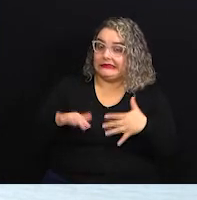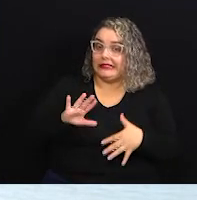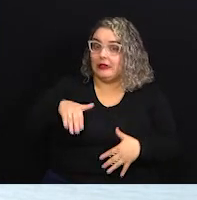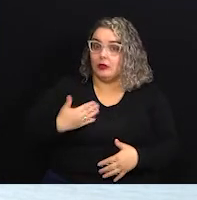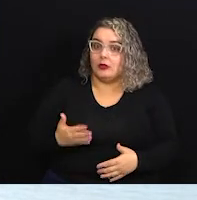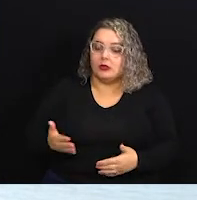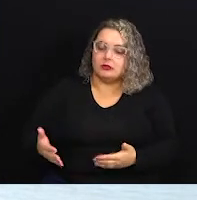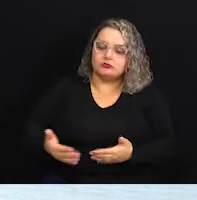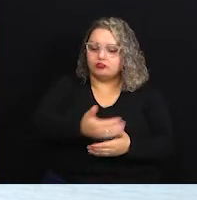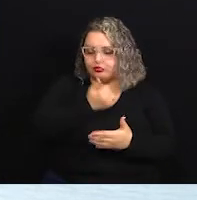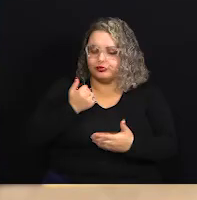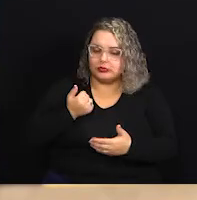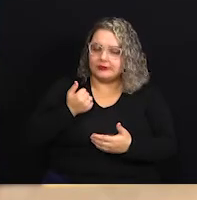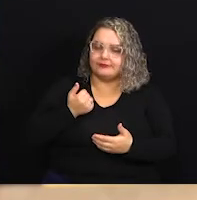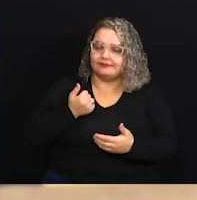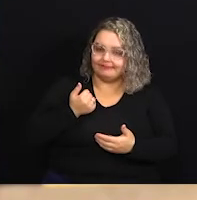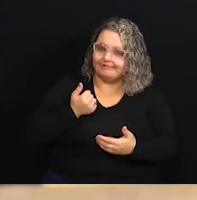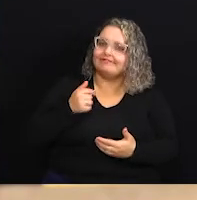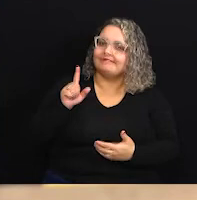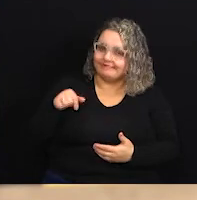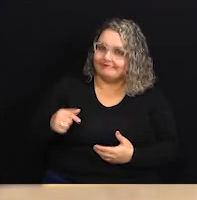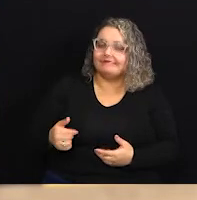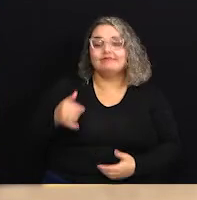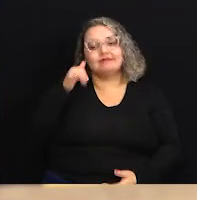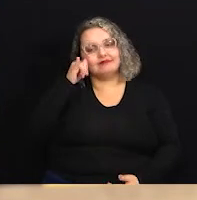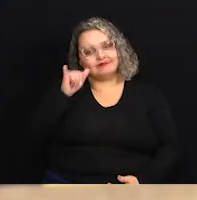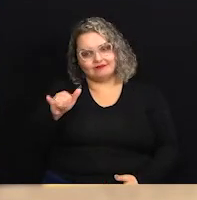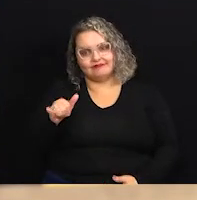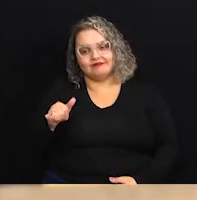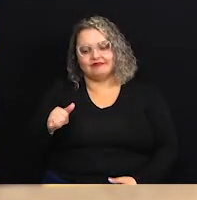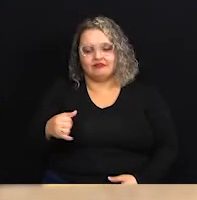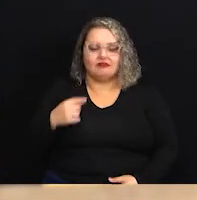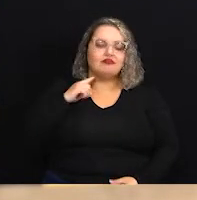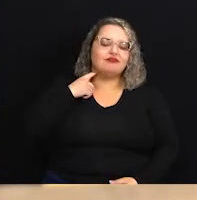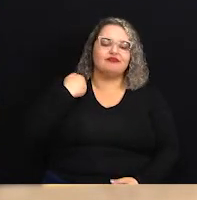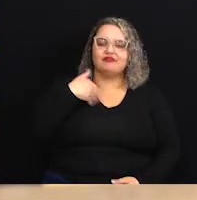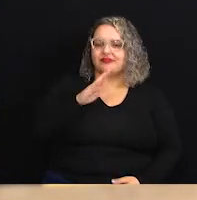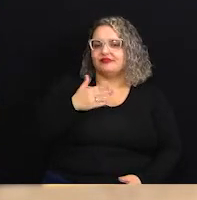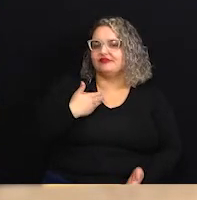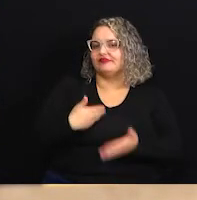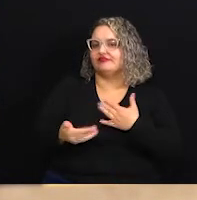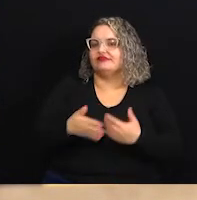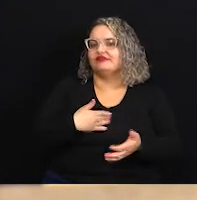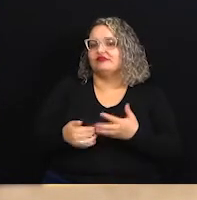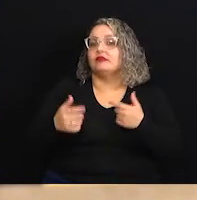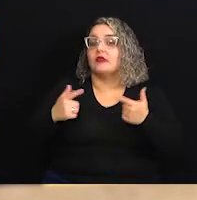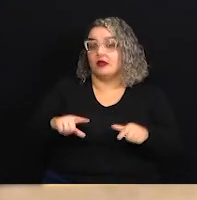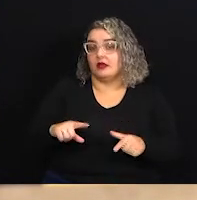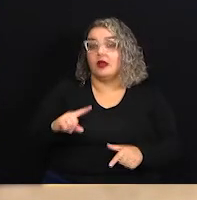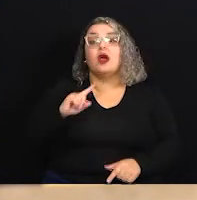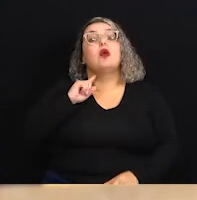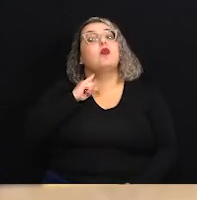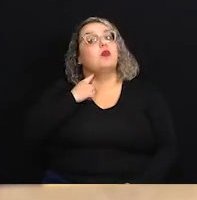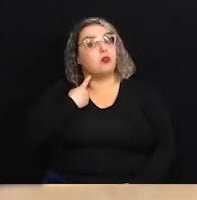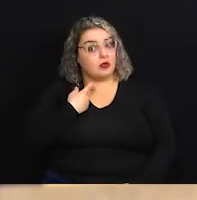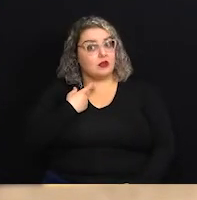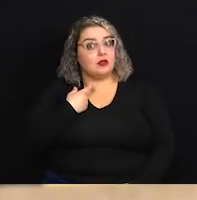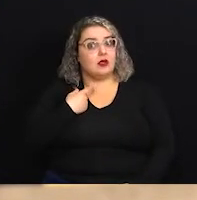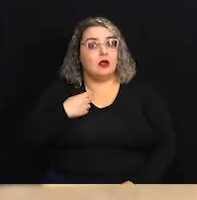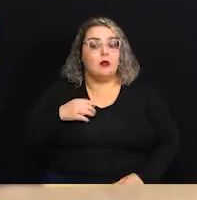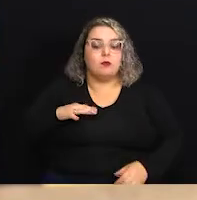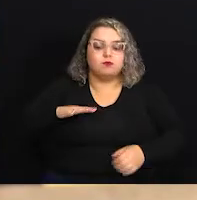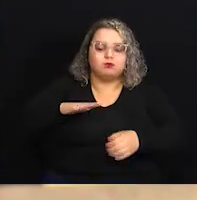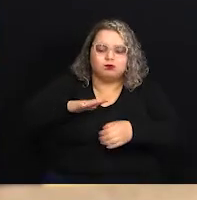Quando ela é retirada de circulação, a mesma é evitada de ser descartada, onde poderia causar poluição